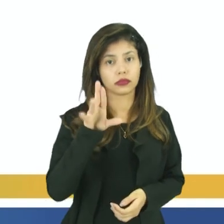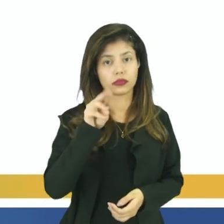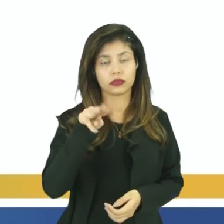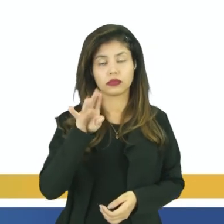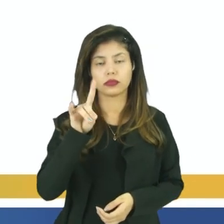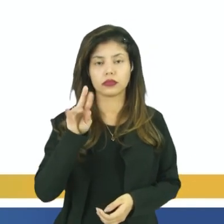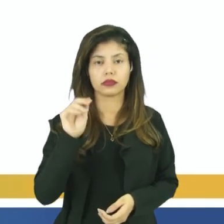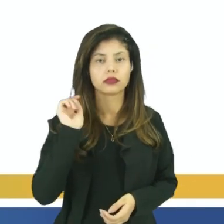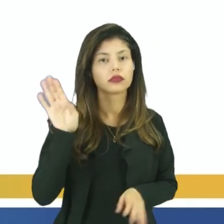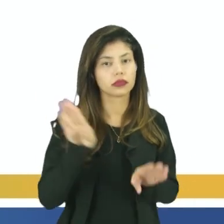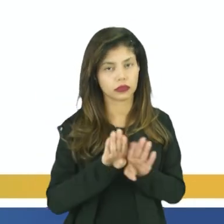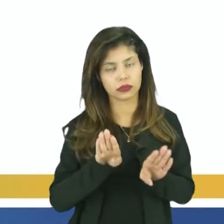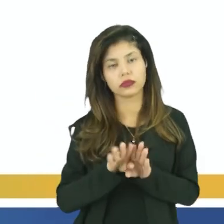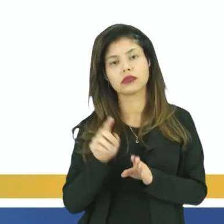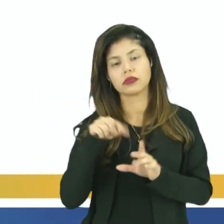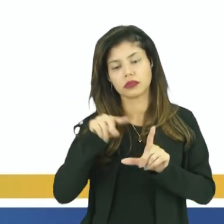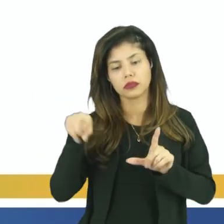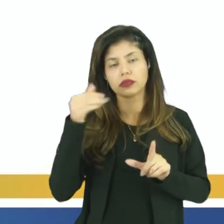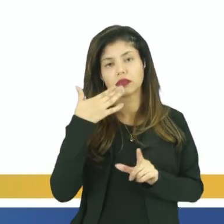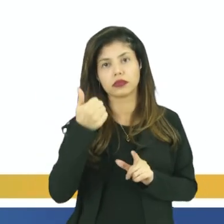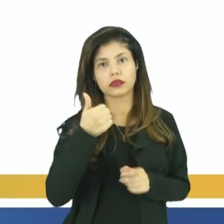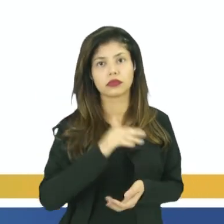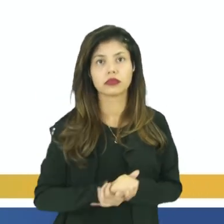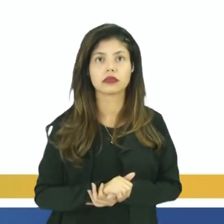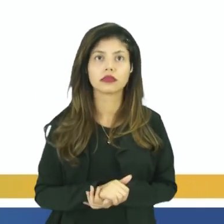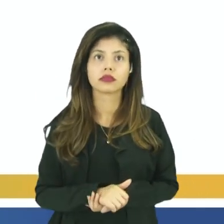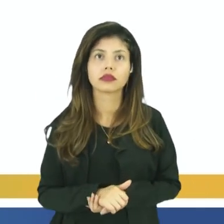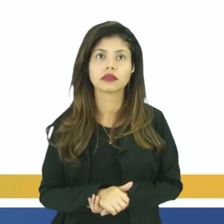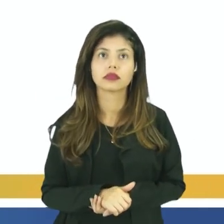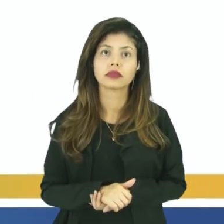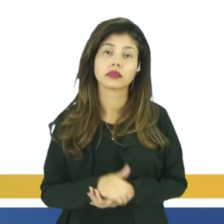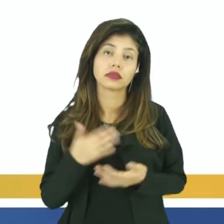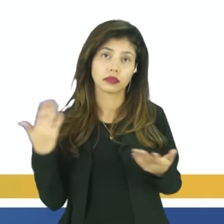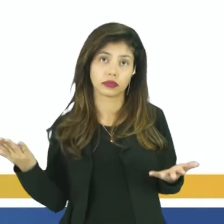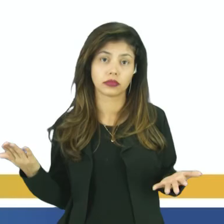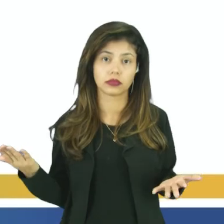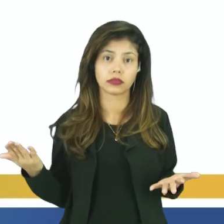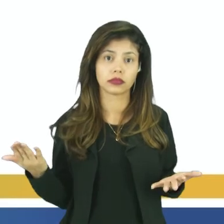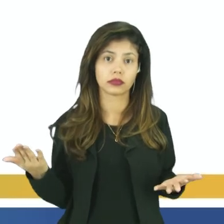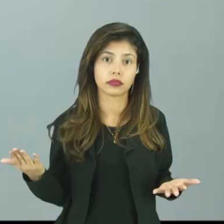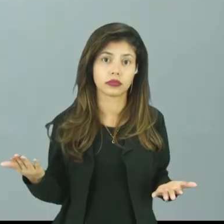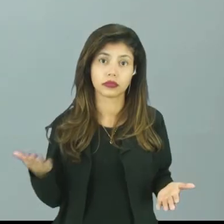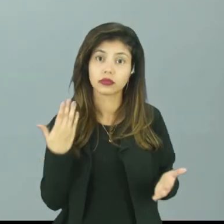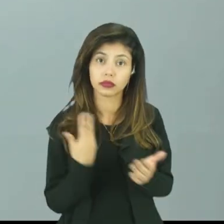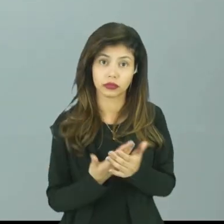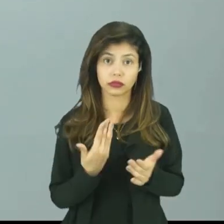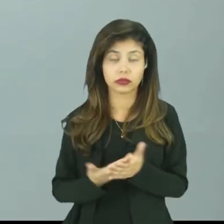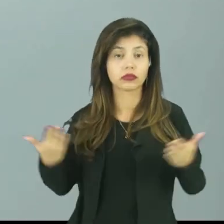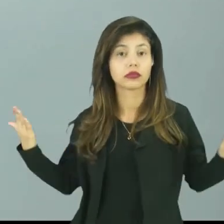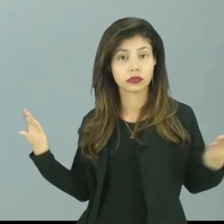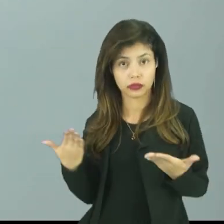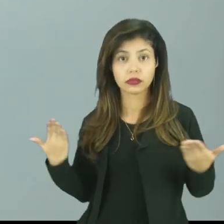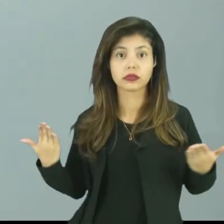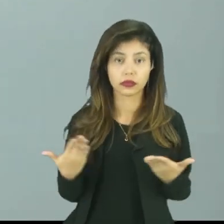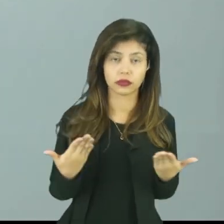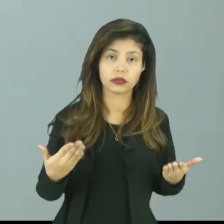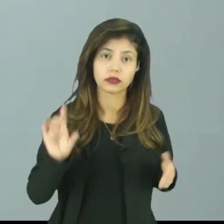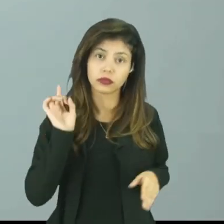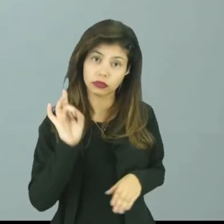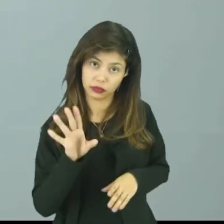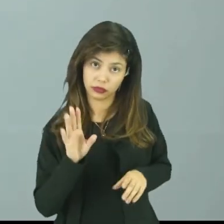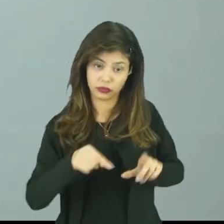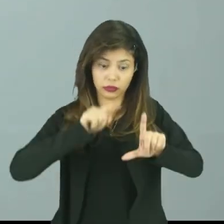construção desse gráfico. Tudo bem? Gente, a aula de hoje era